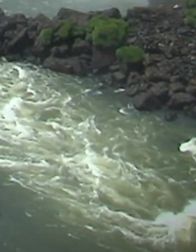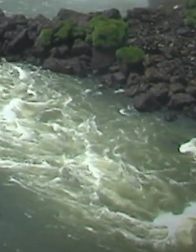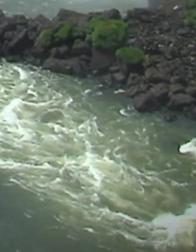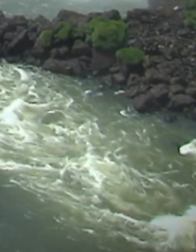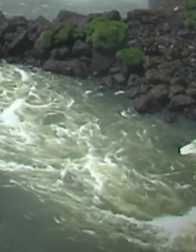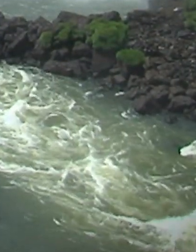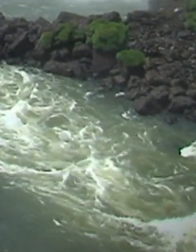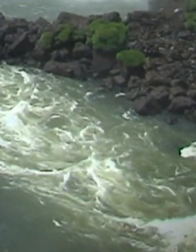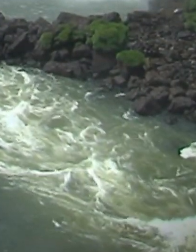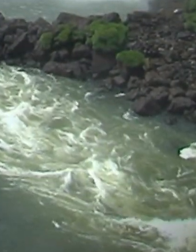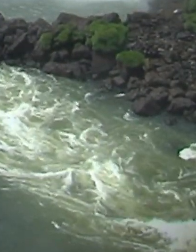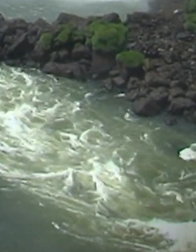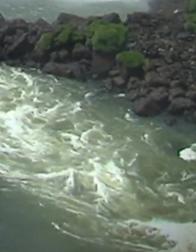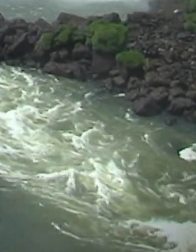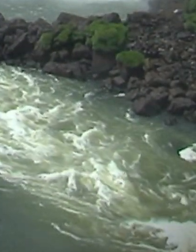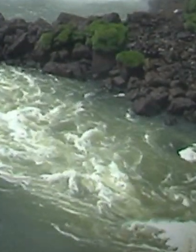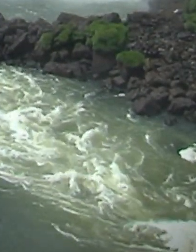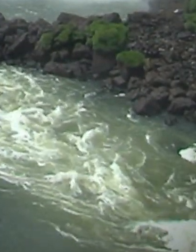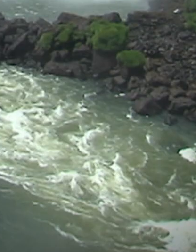Assim